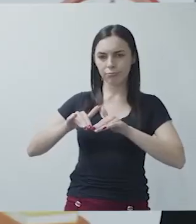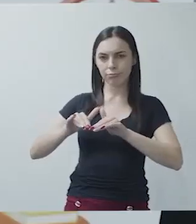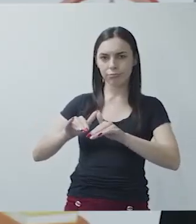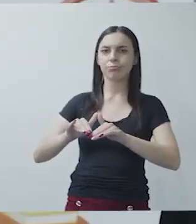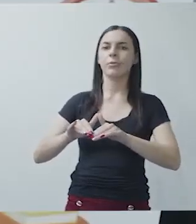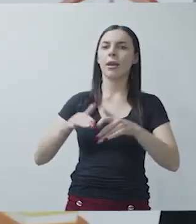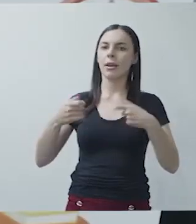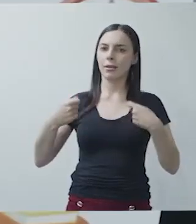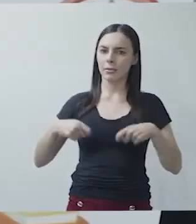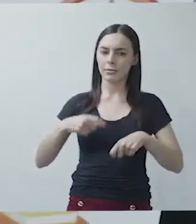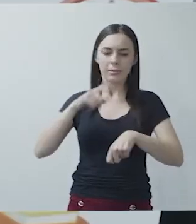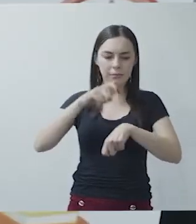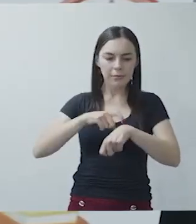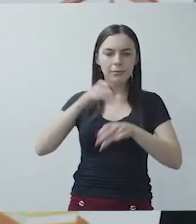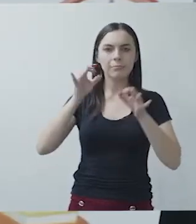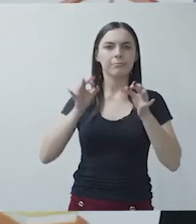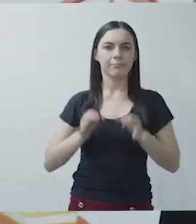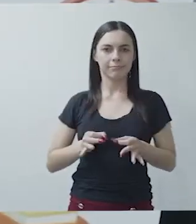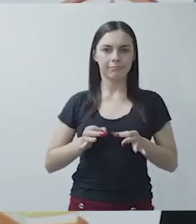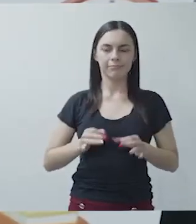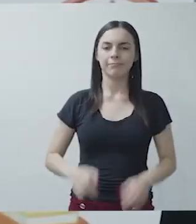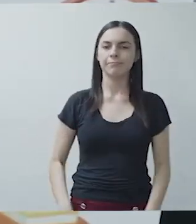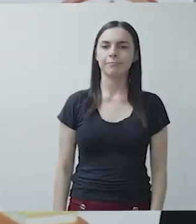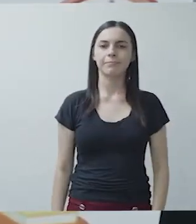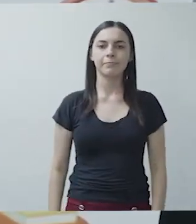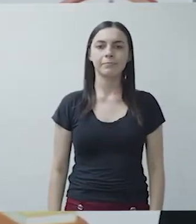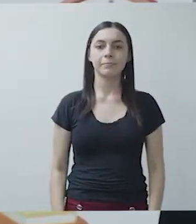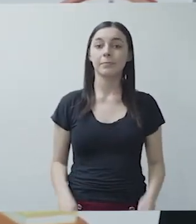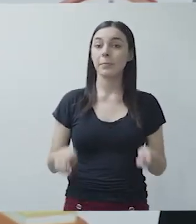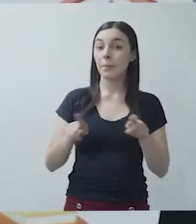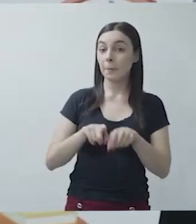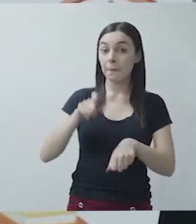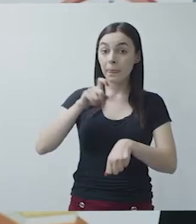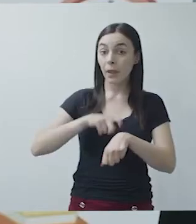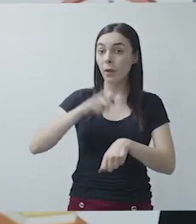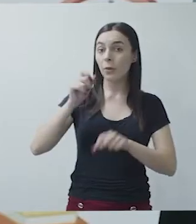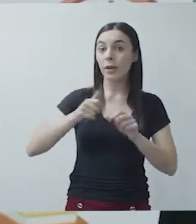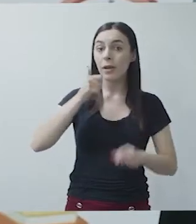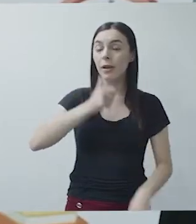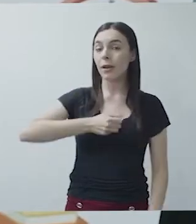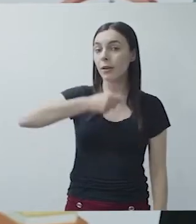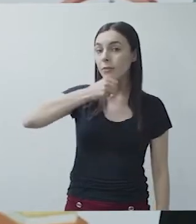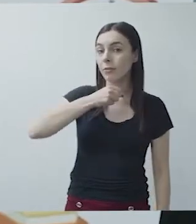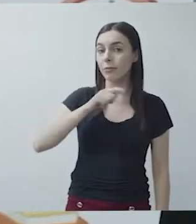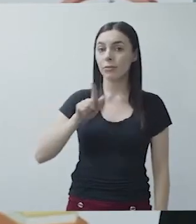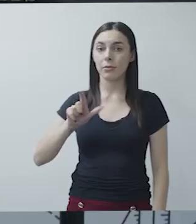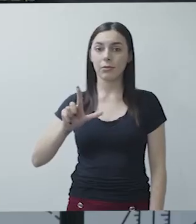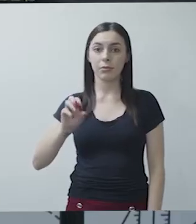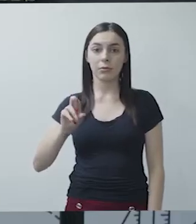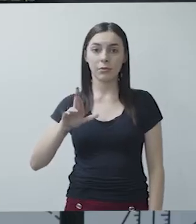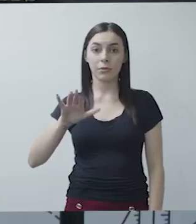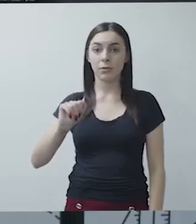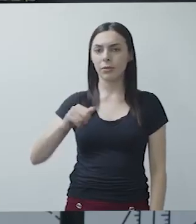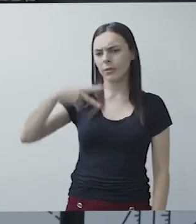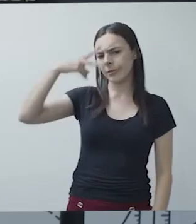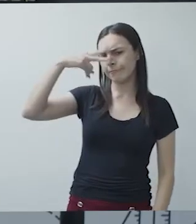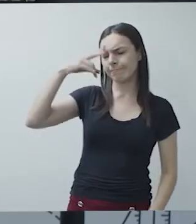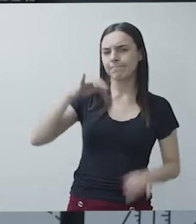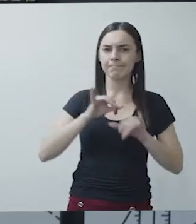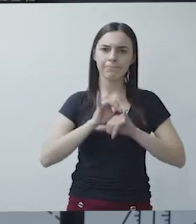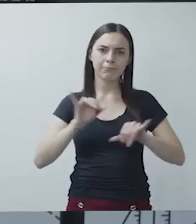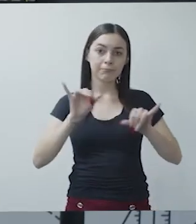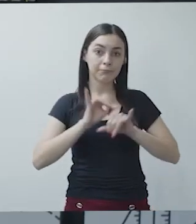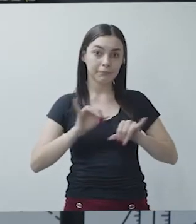Heloísa ir costurar a camisa. E é hora da vovó Glória contar histórias. E